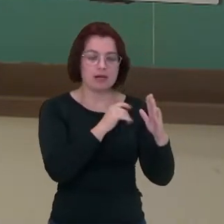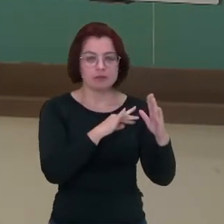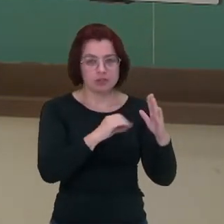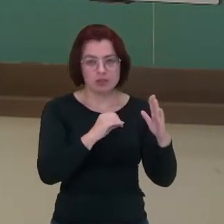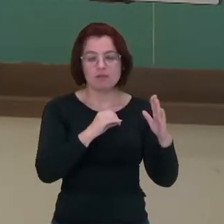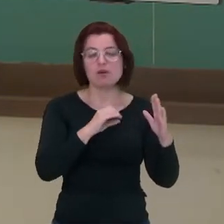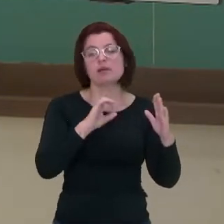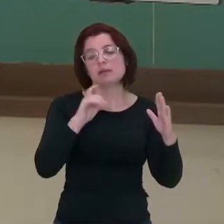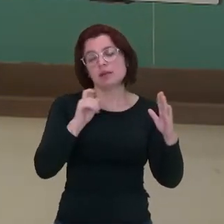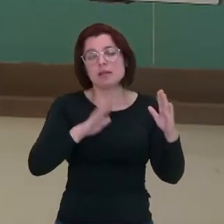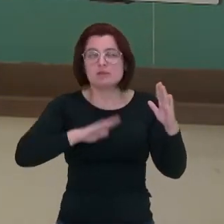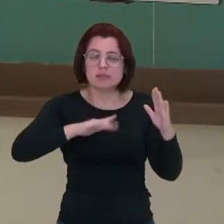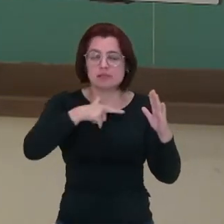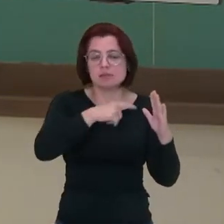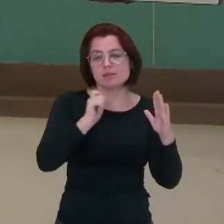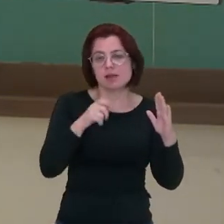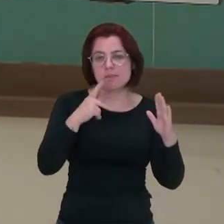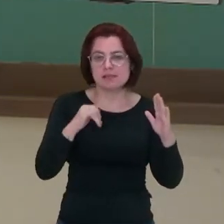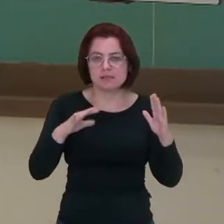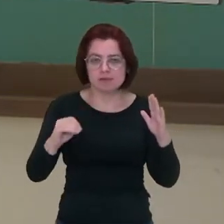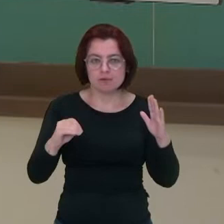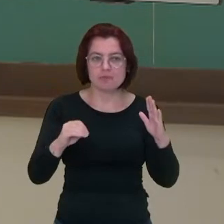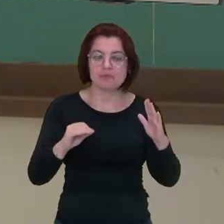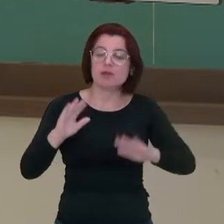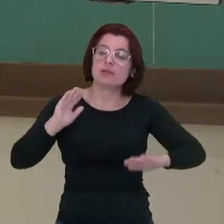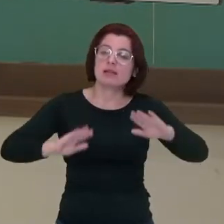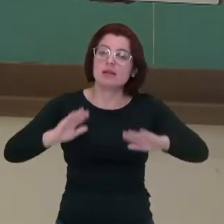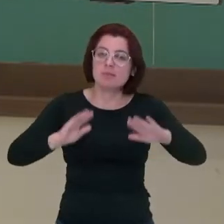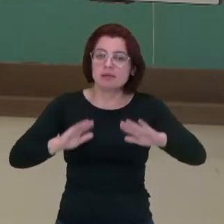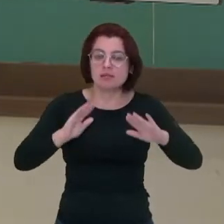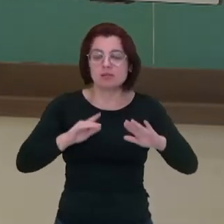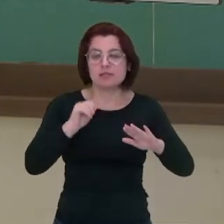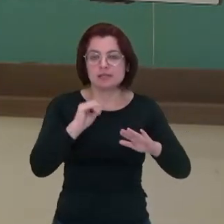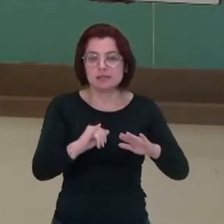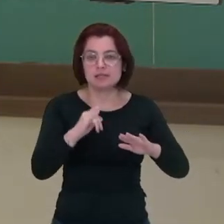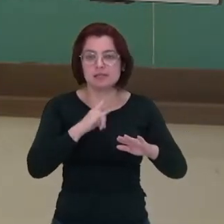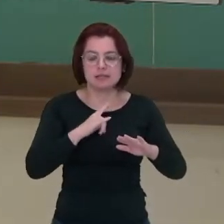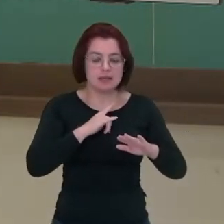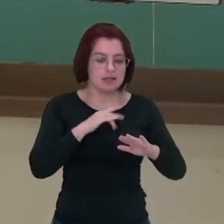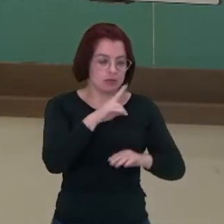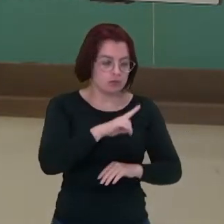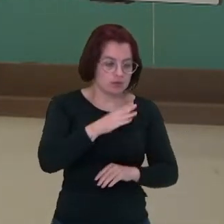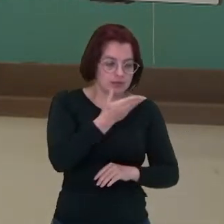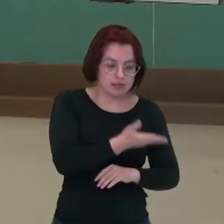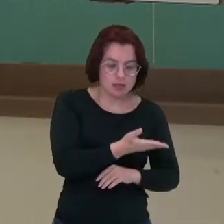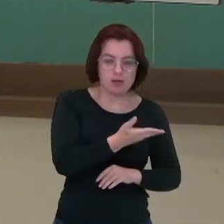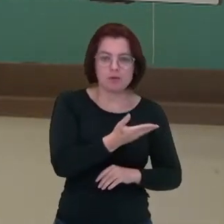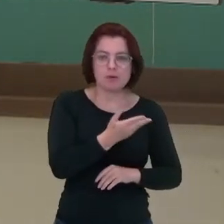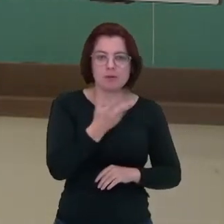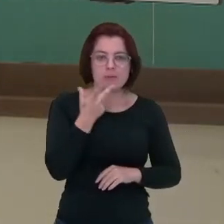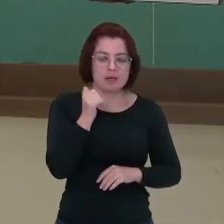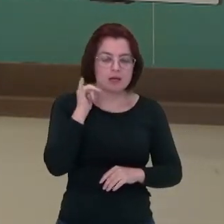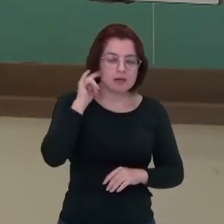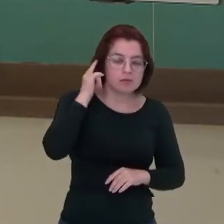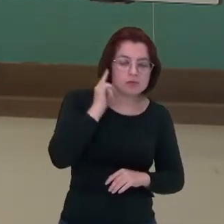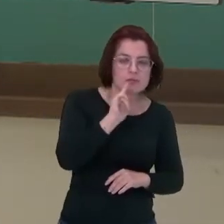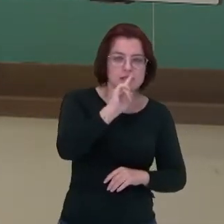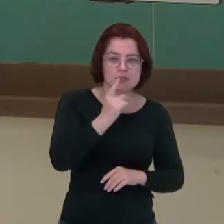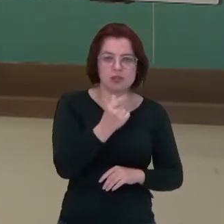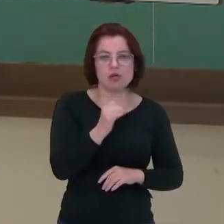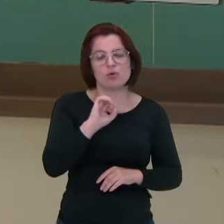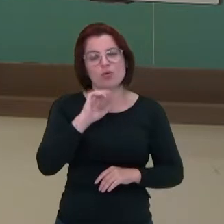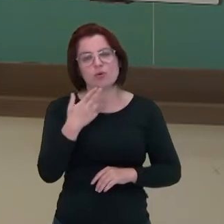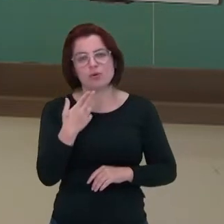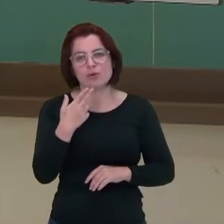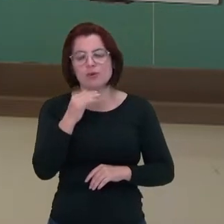estar como um passivo financeiro. Vai depender se aquilo eu estou usando para ganhar dinheiro ou